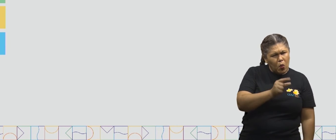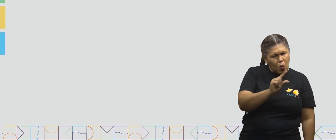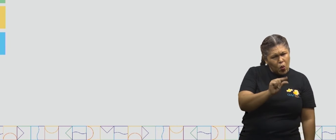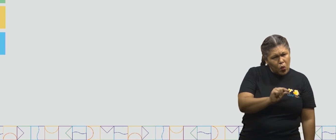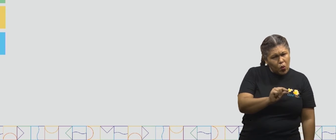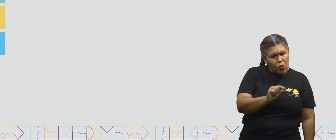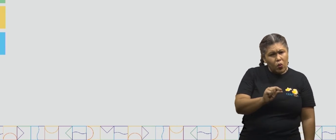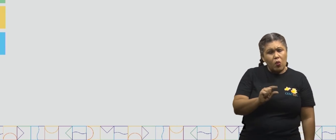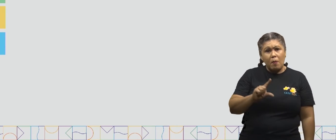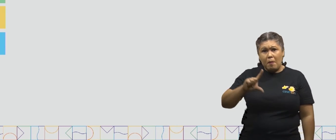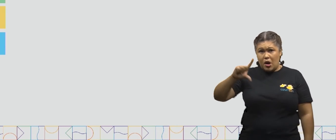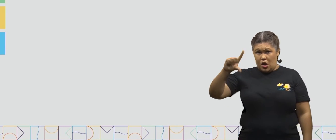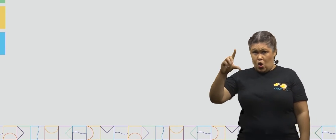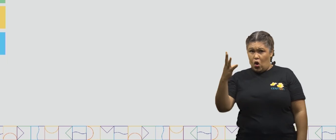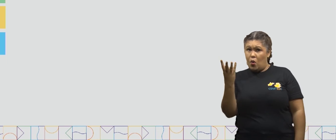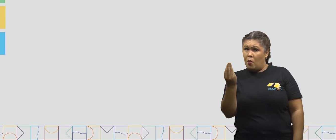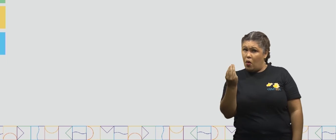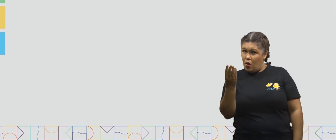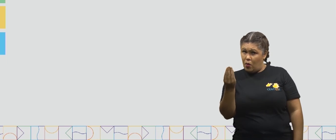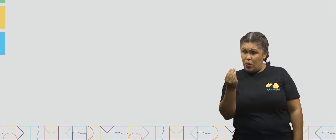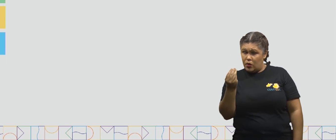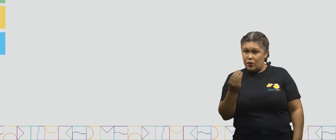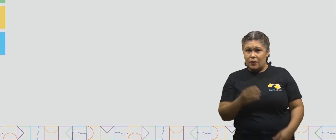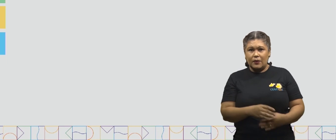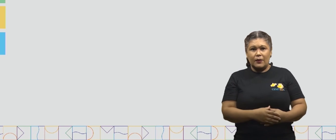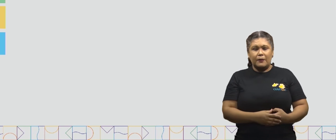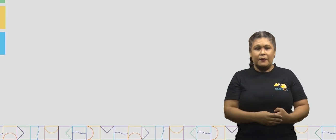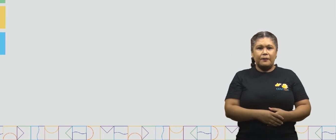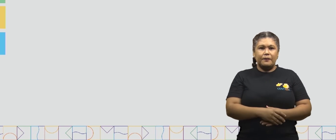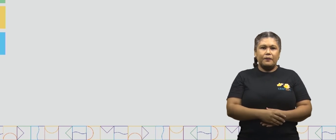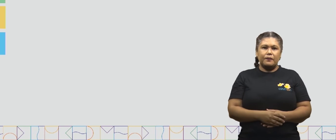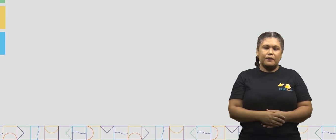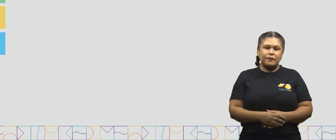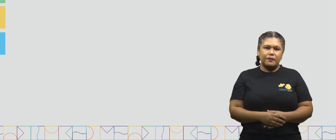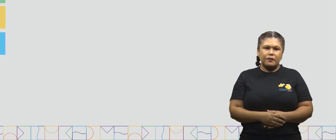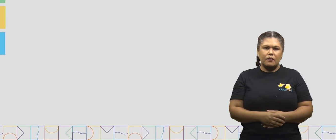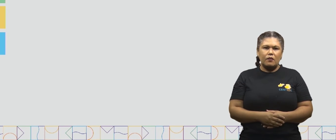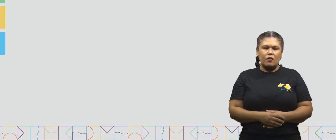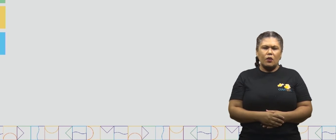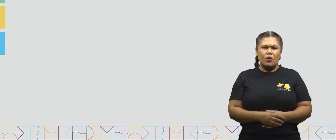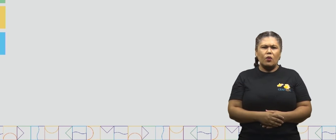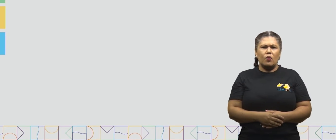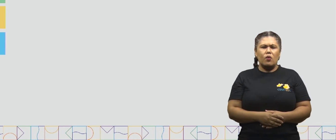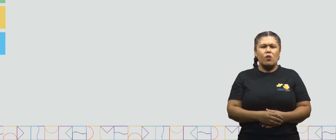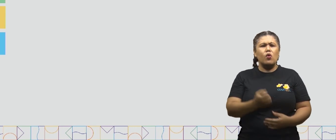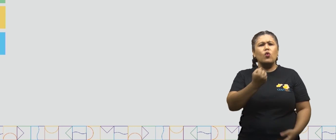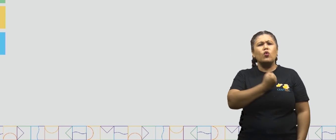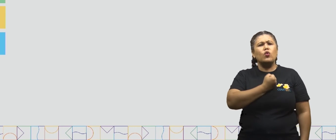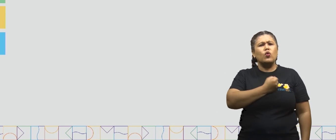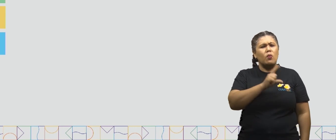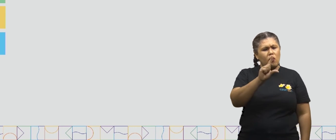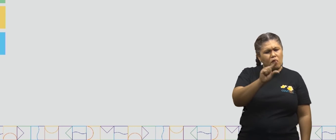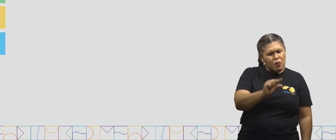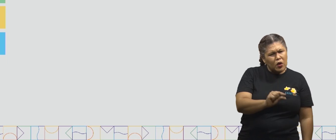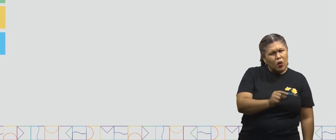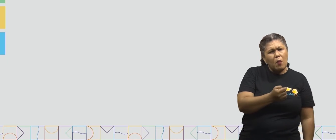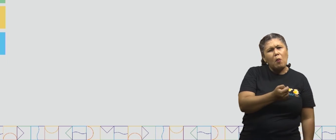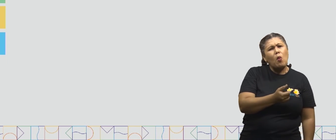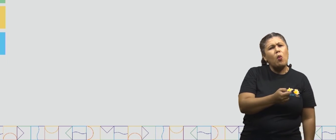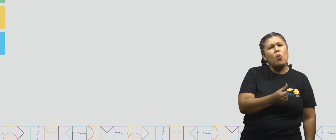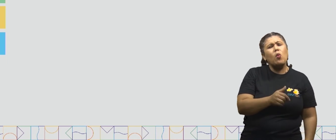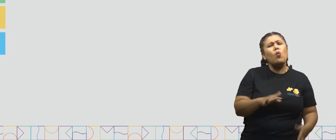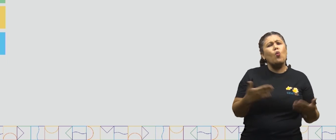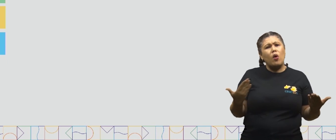do menor para o maior, de forma crescente. Então, o menor número é